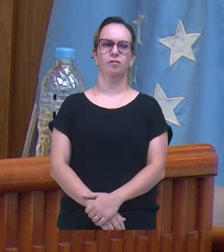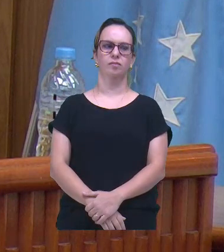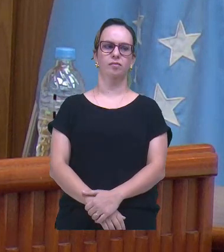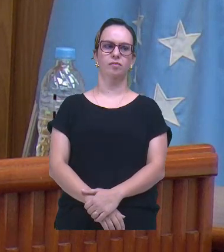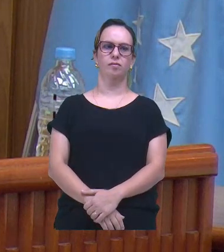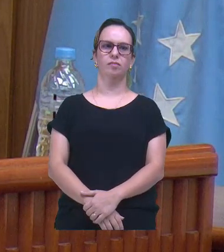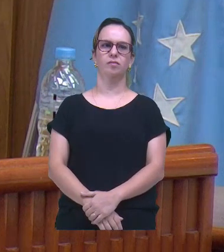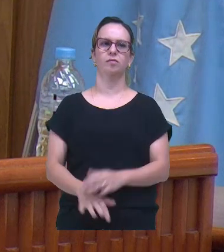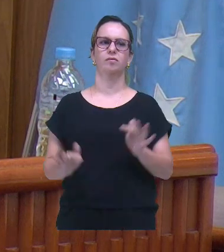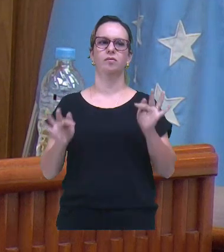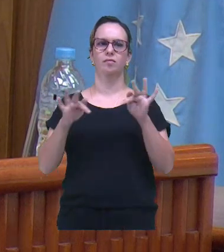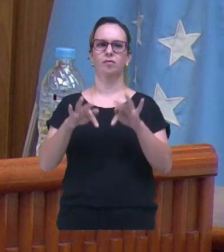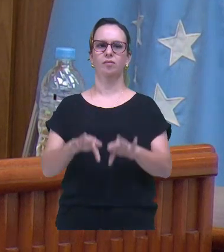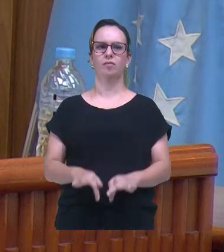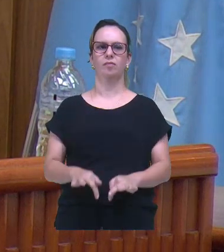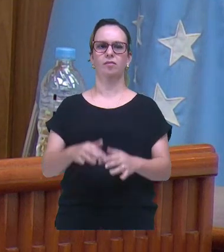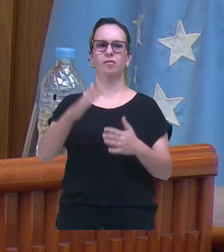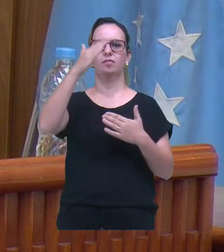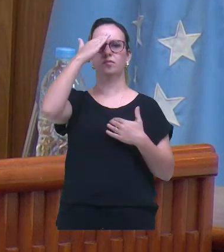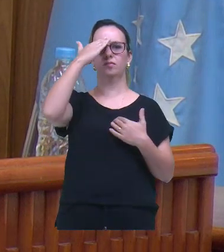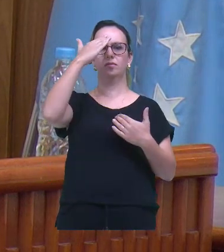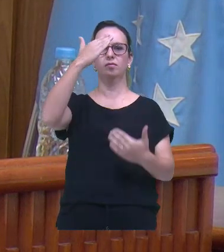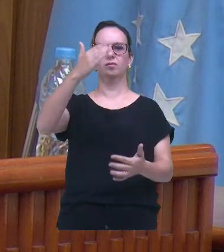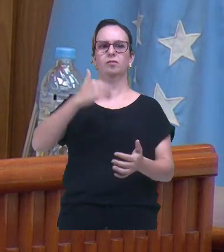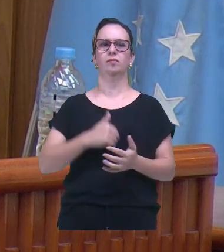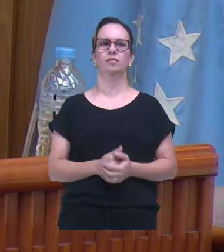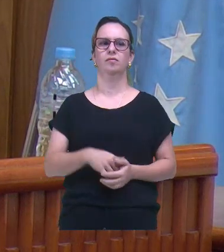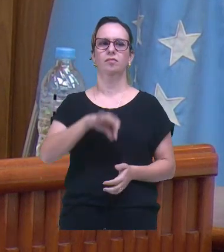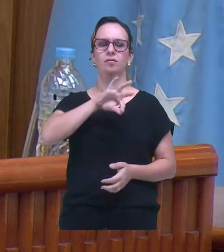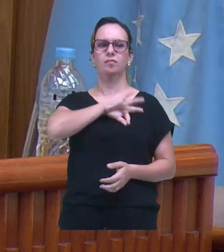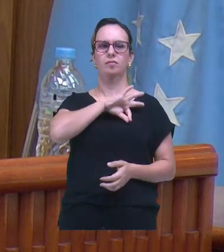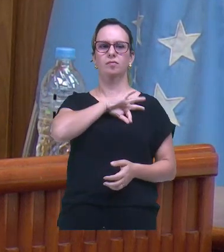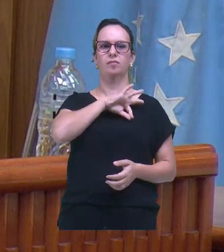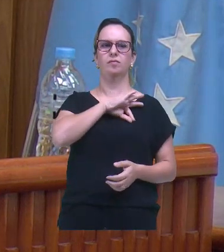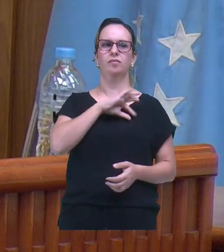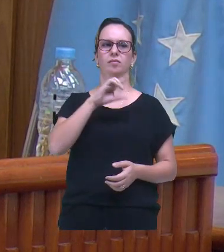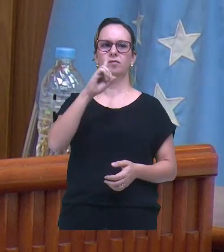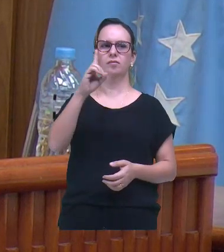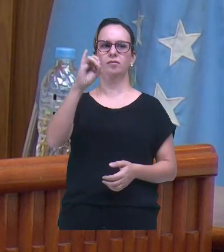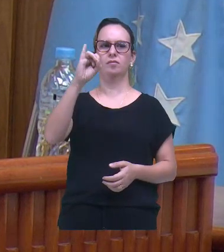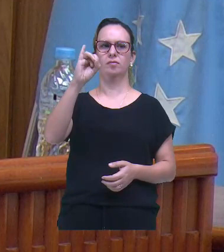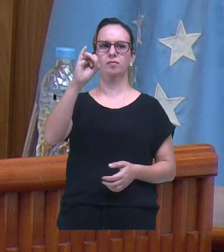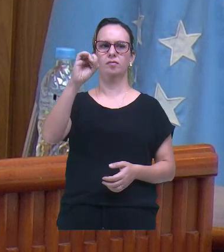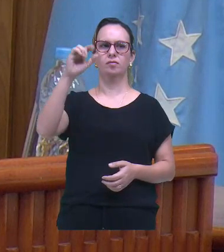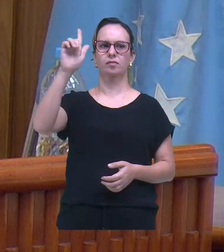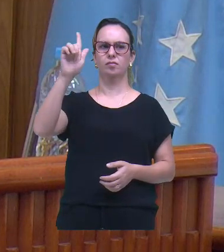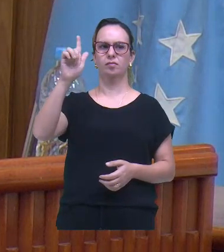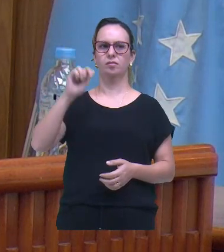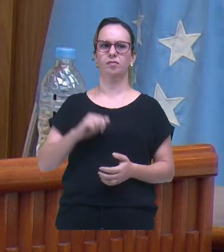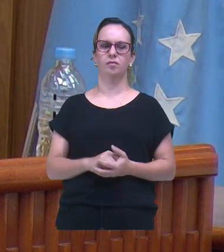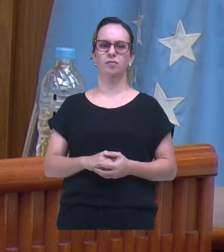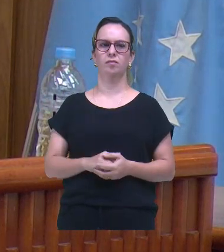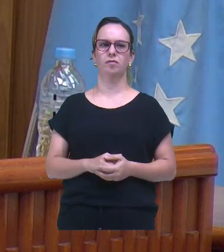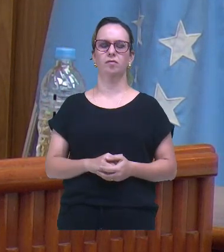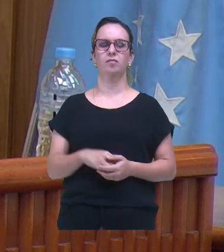Por fim, gostaria de agradecer aos policiais da DIG, que é a delegacia que eu estou à frente há